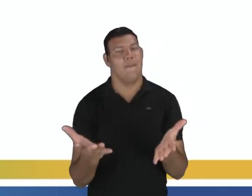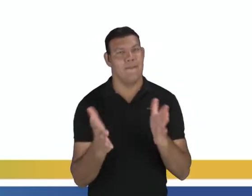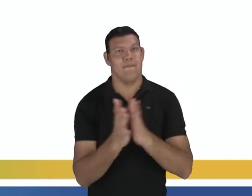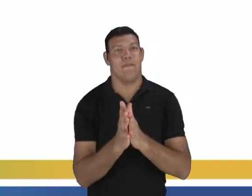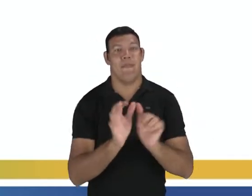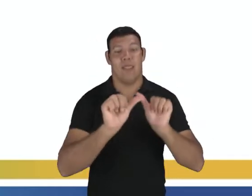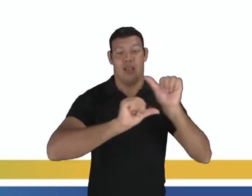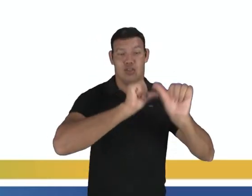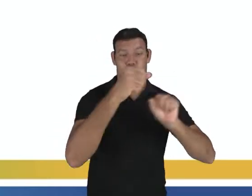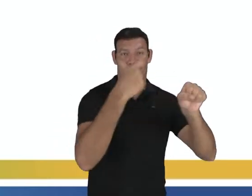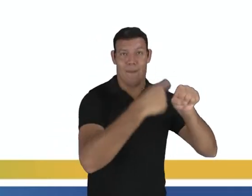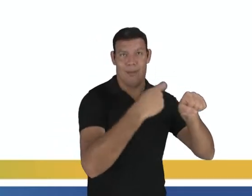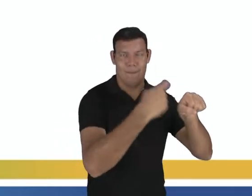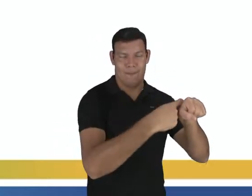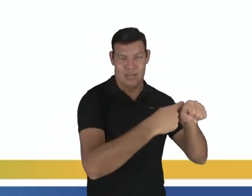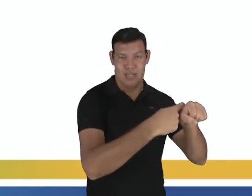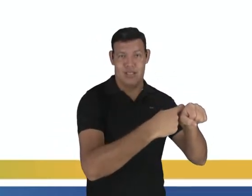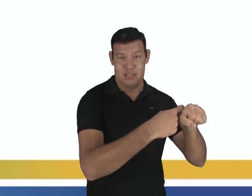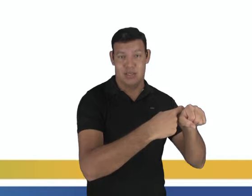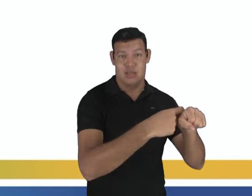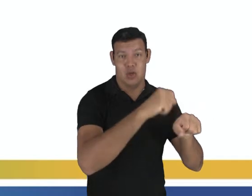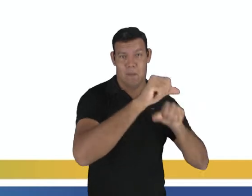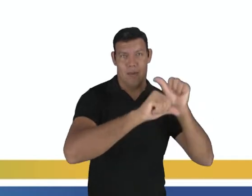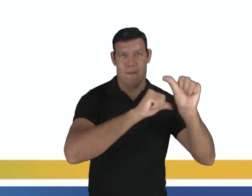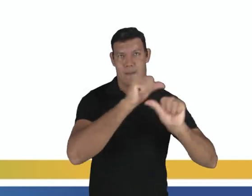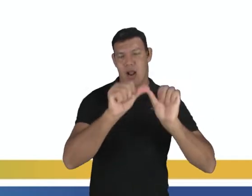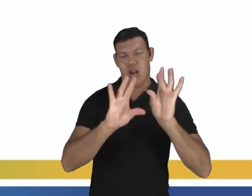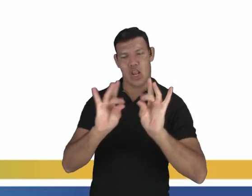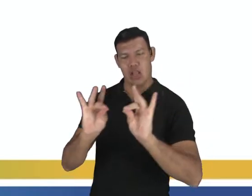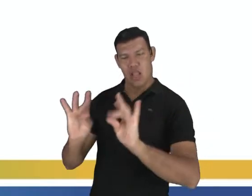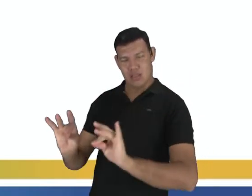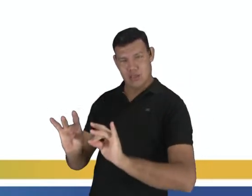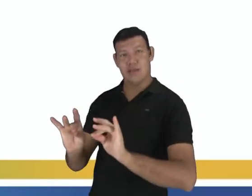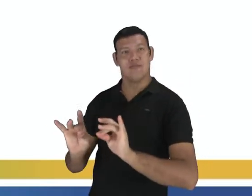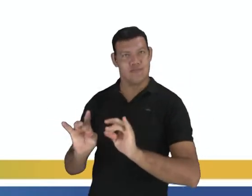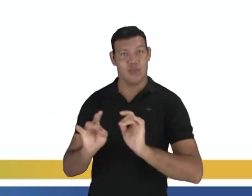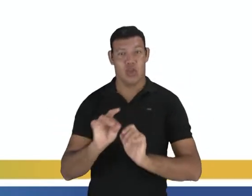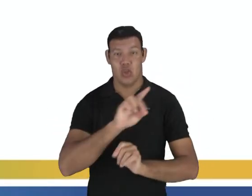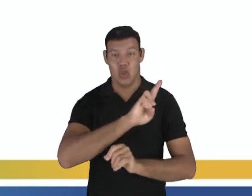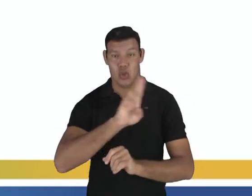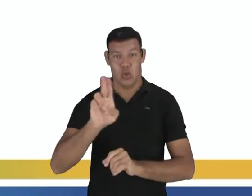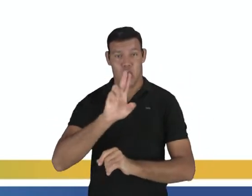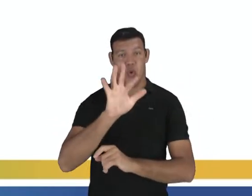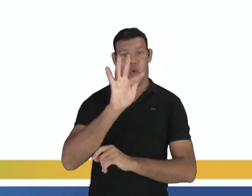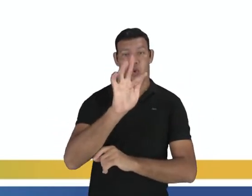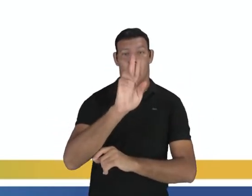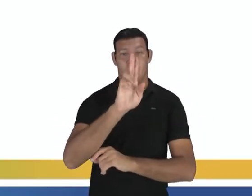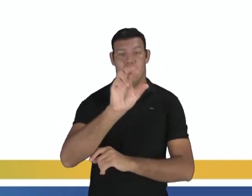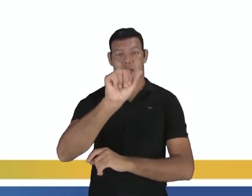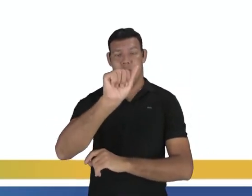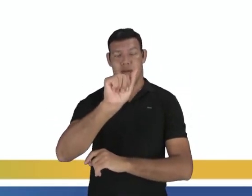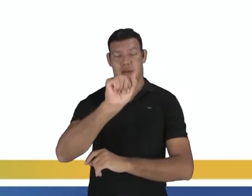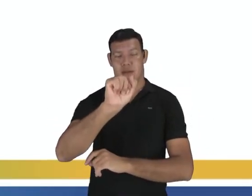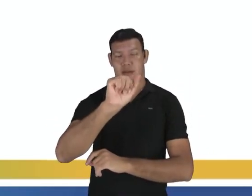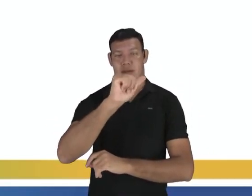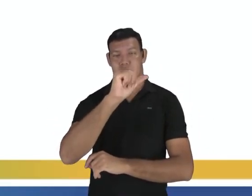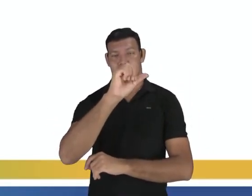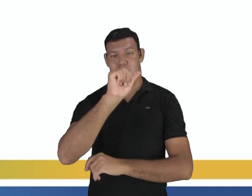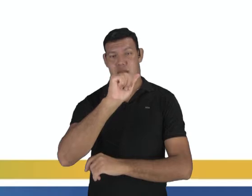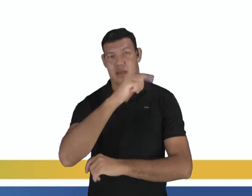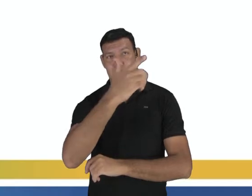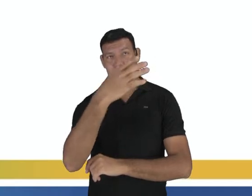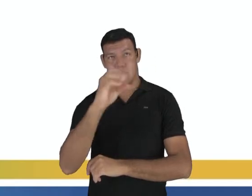como fusão. Eu aumento mais energia e aí do estado líquido para o gasoso, eu tenho